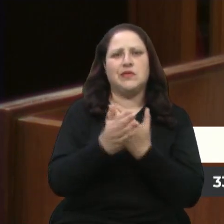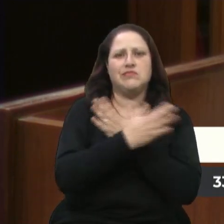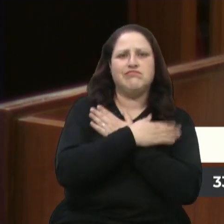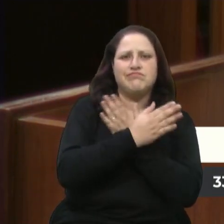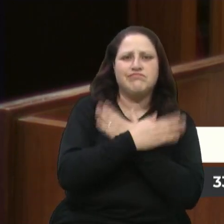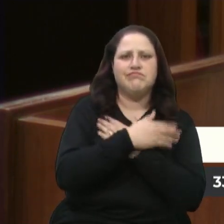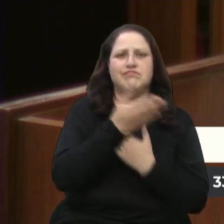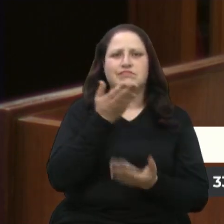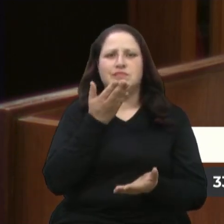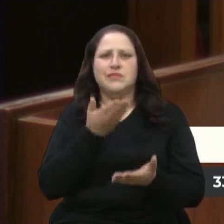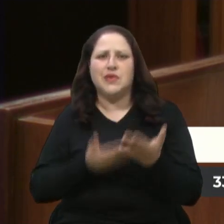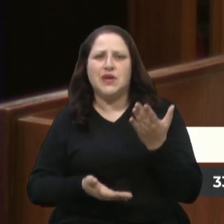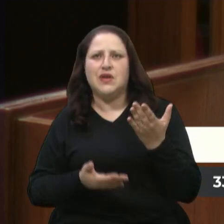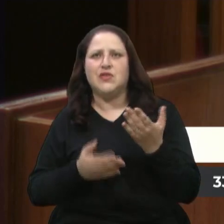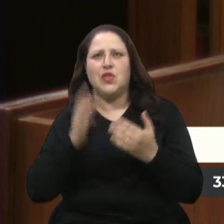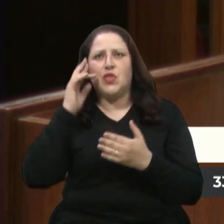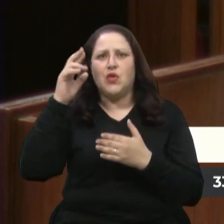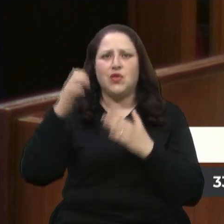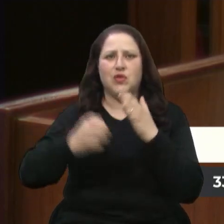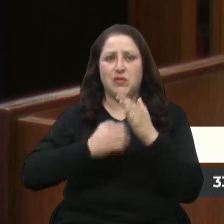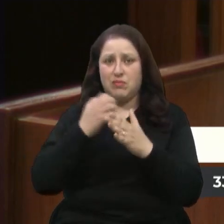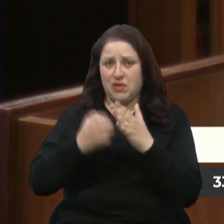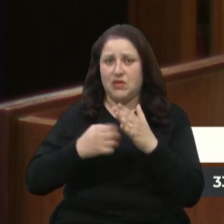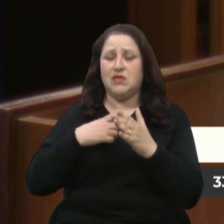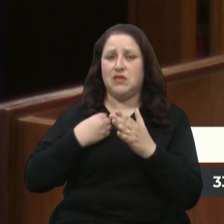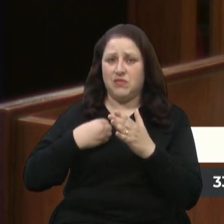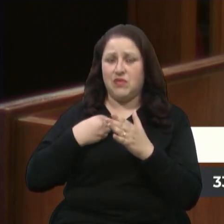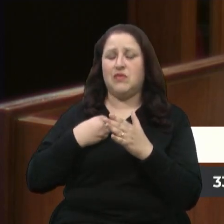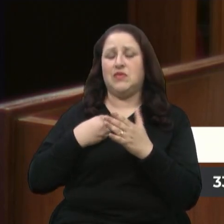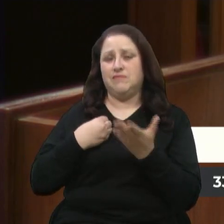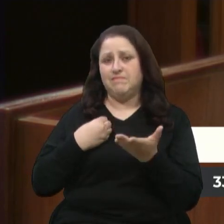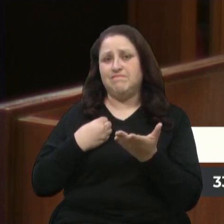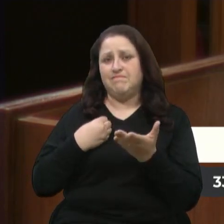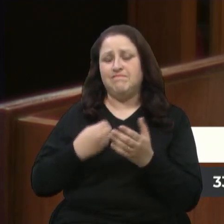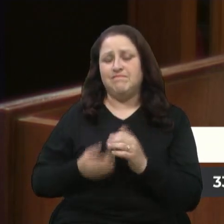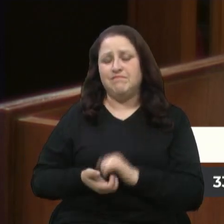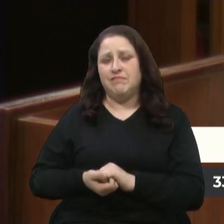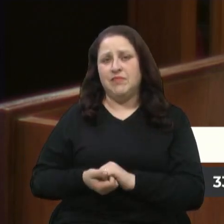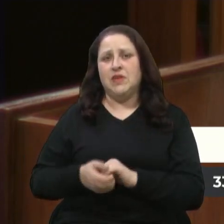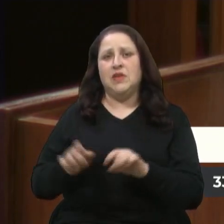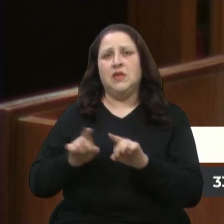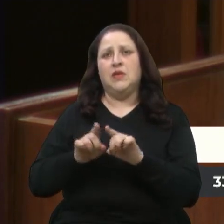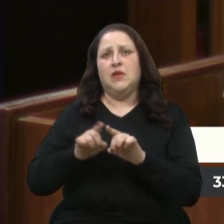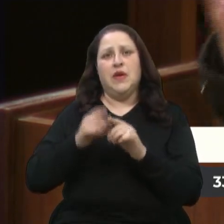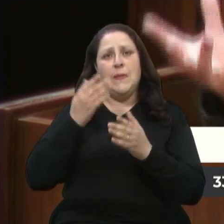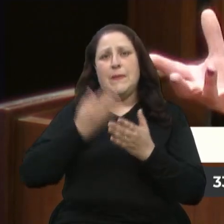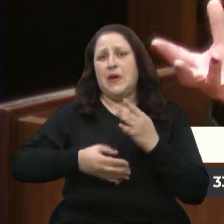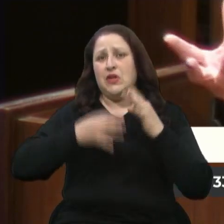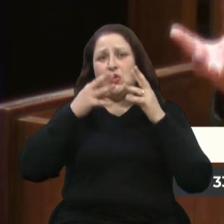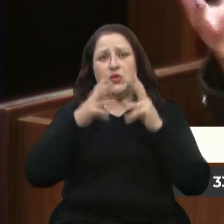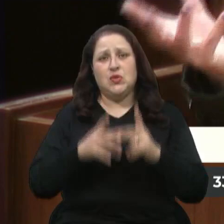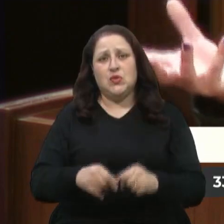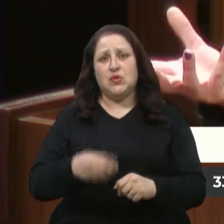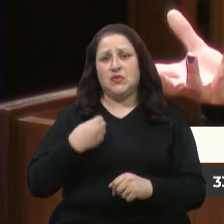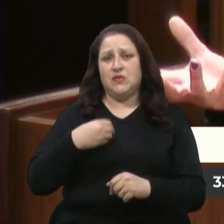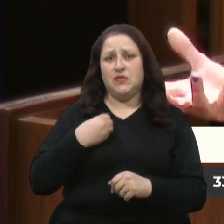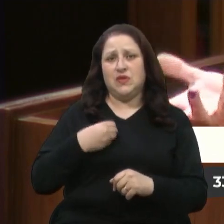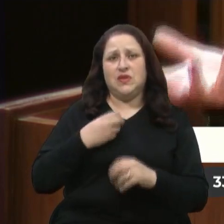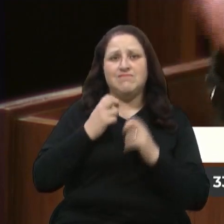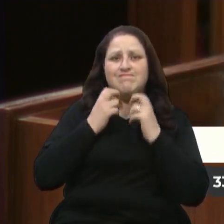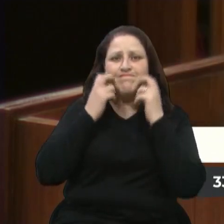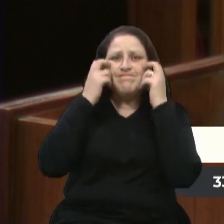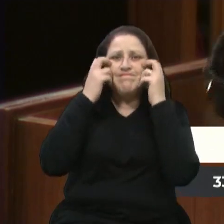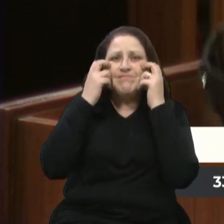perder, por empresários também a gente tem, né? Perderem tudo, ficarem numa situação de vergonha na